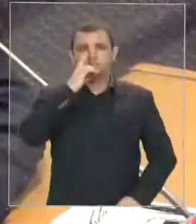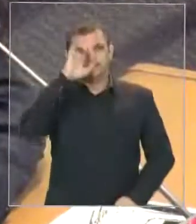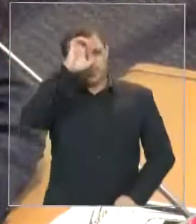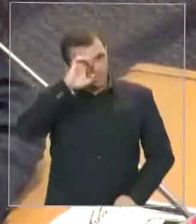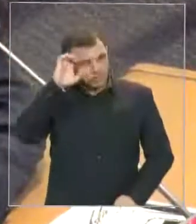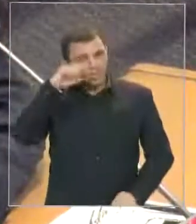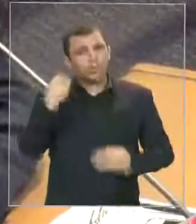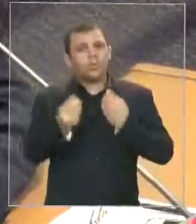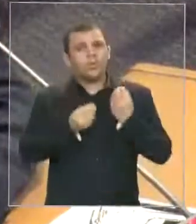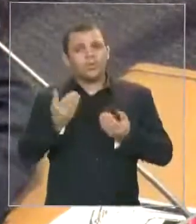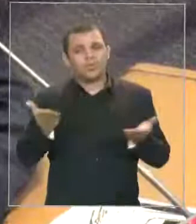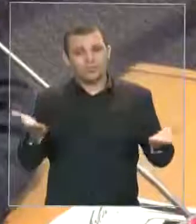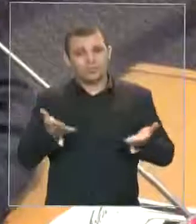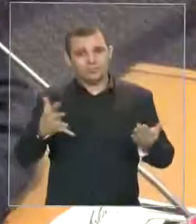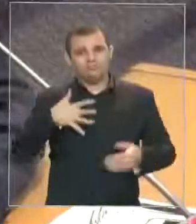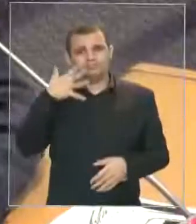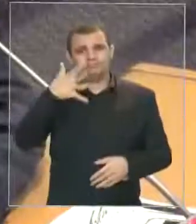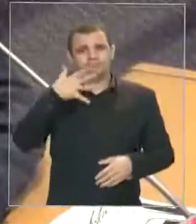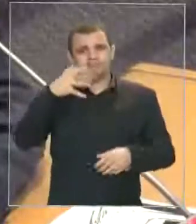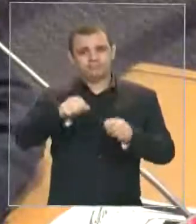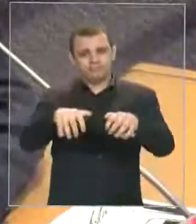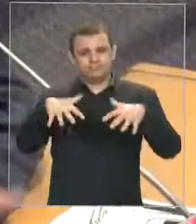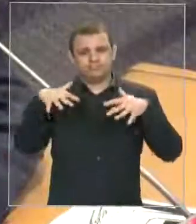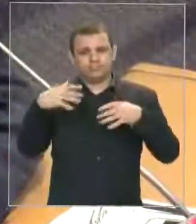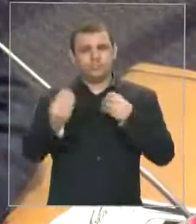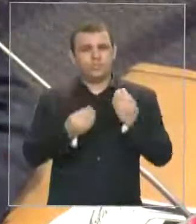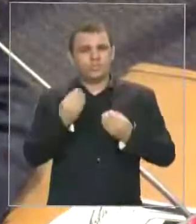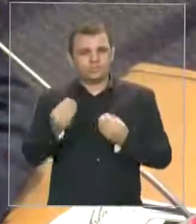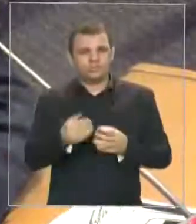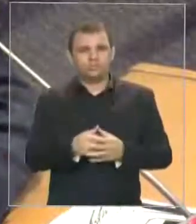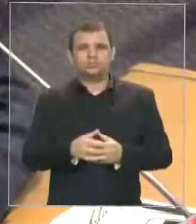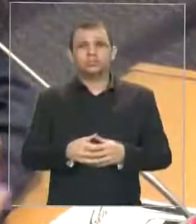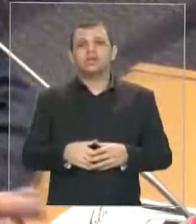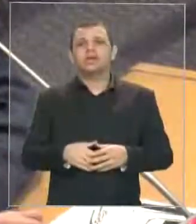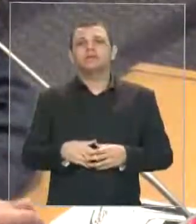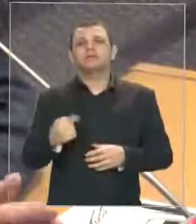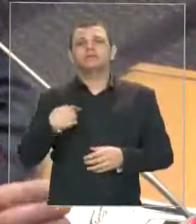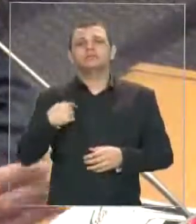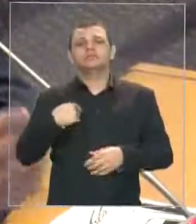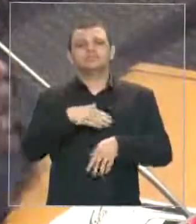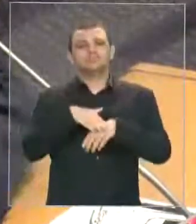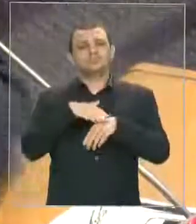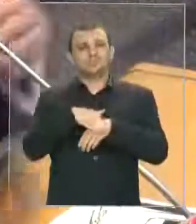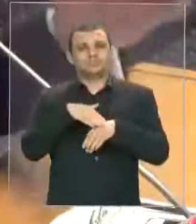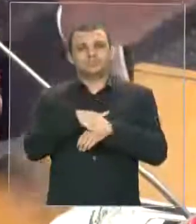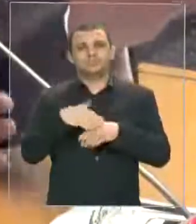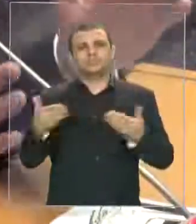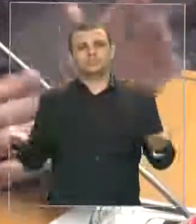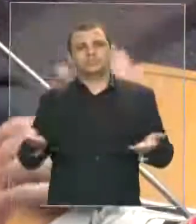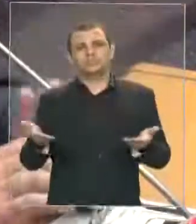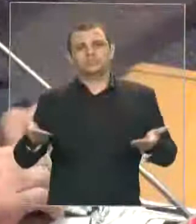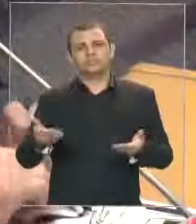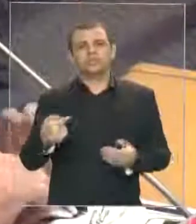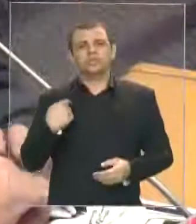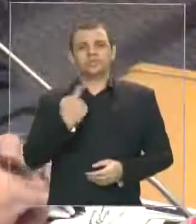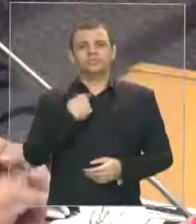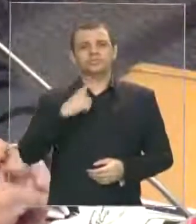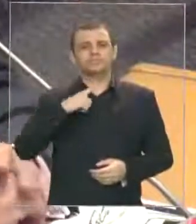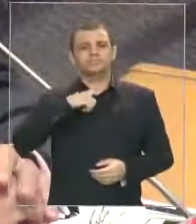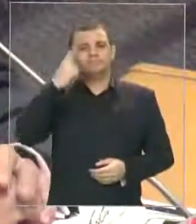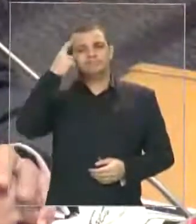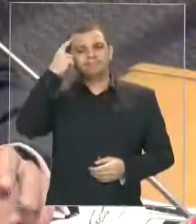conduzida a audiência hoje. E aqui gostaria, em conversas, aqui nós temos o pensamento